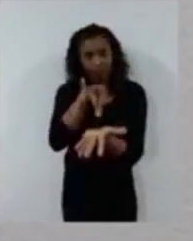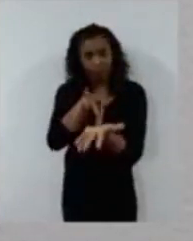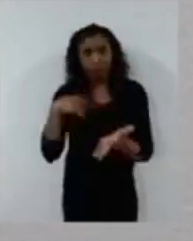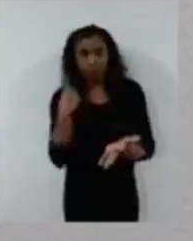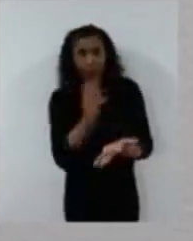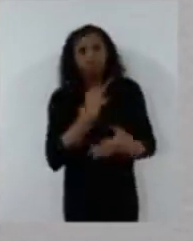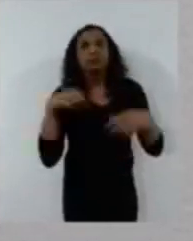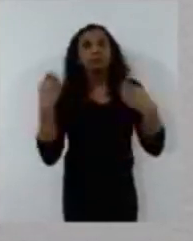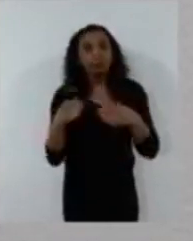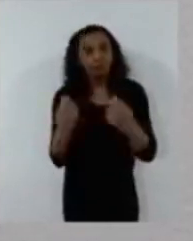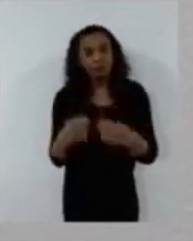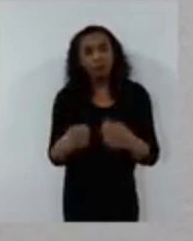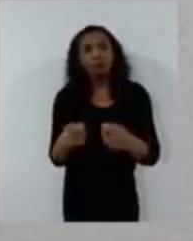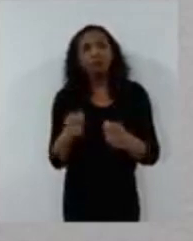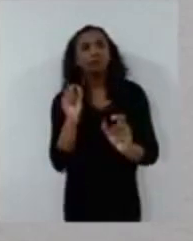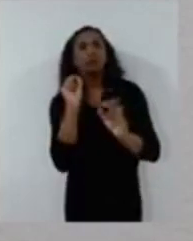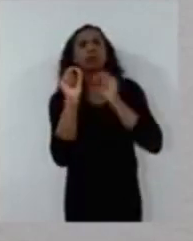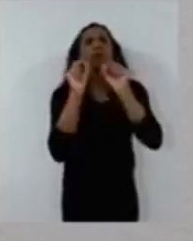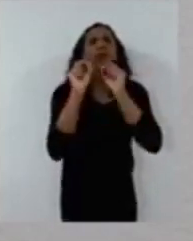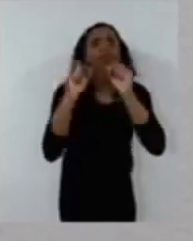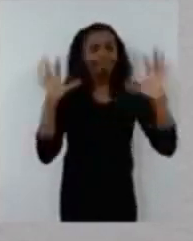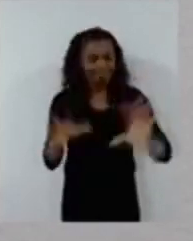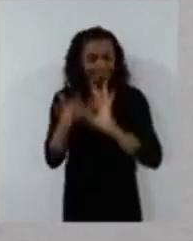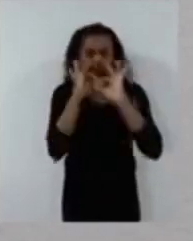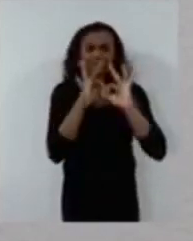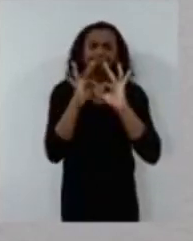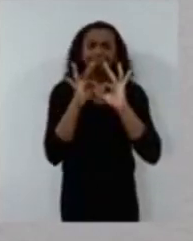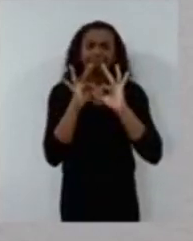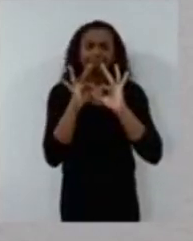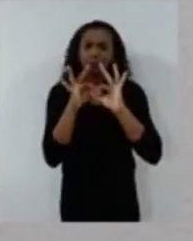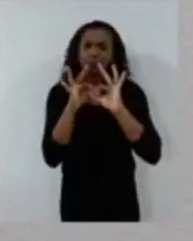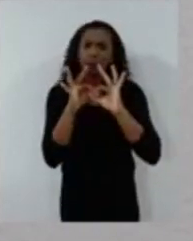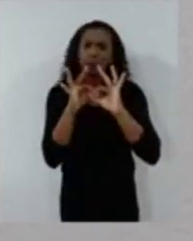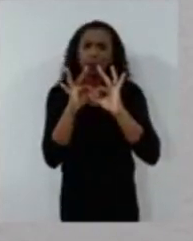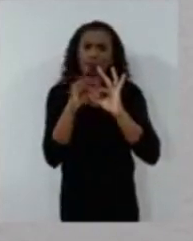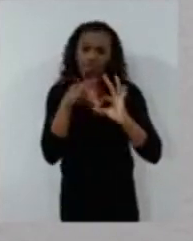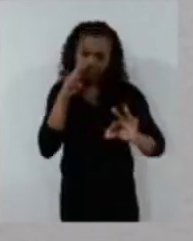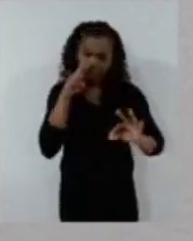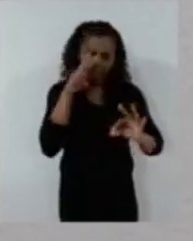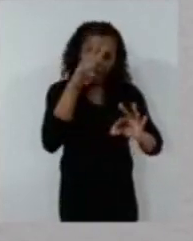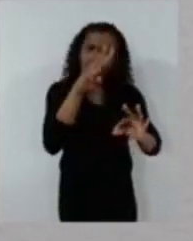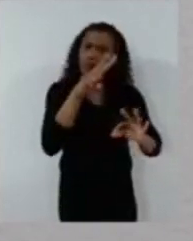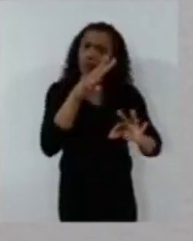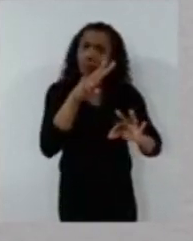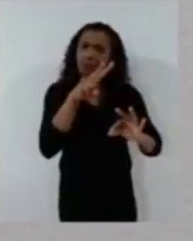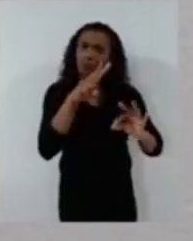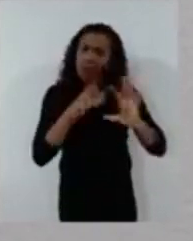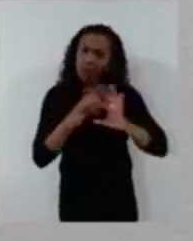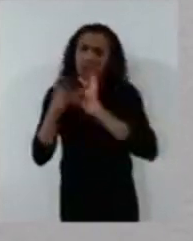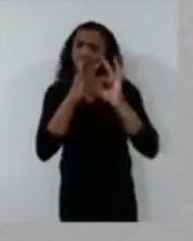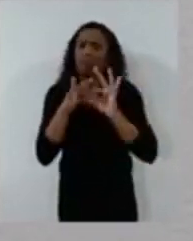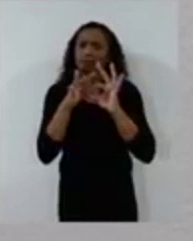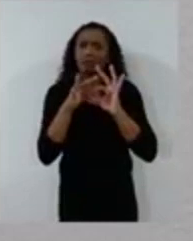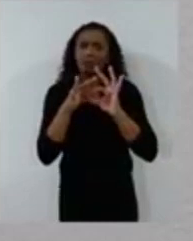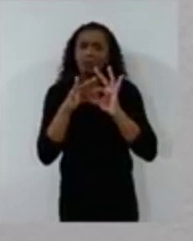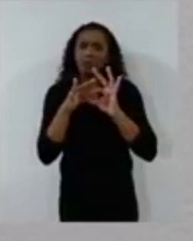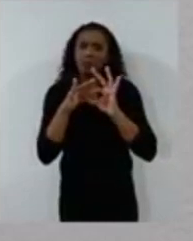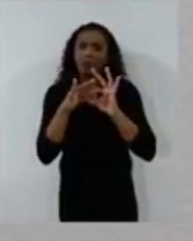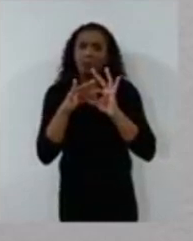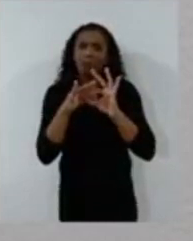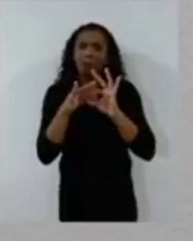nós precisamos unir nossas forças para passar com o menor dano possível na